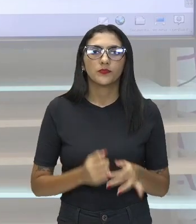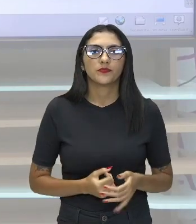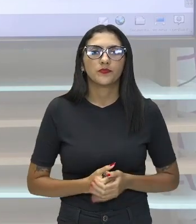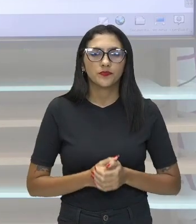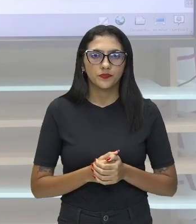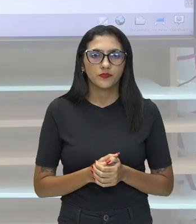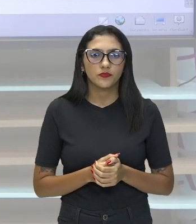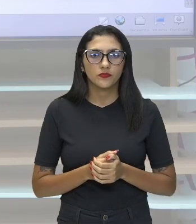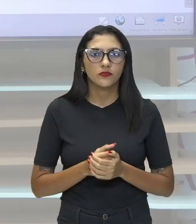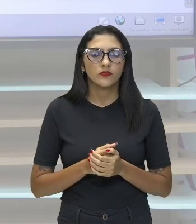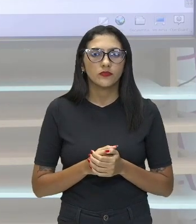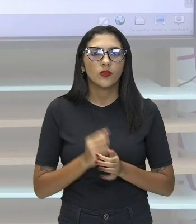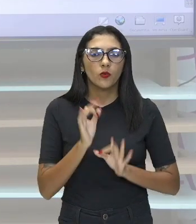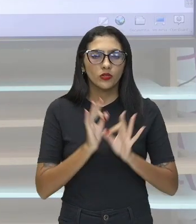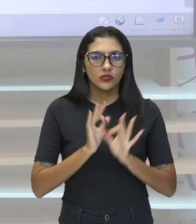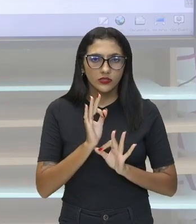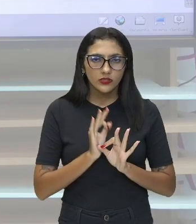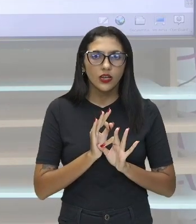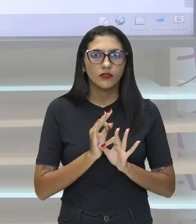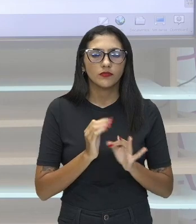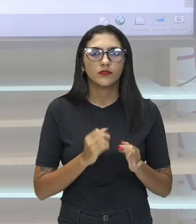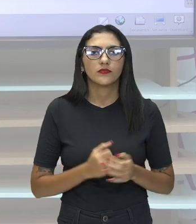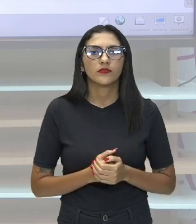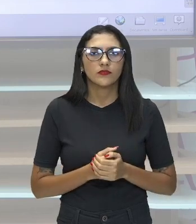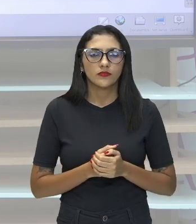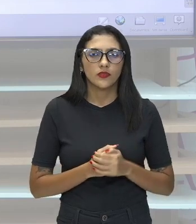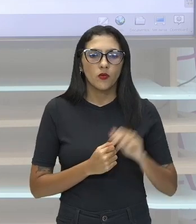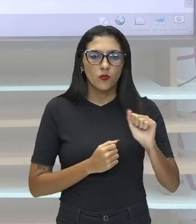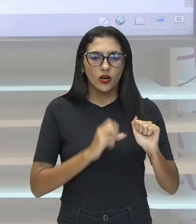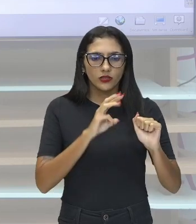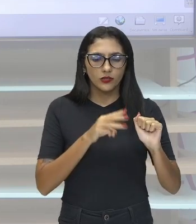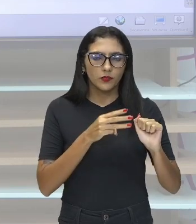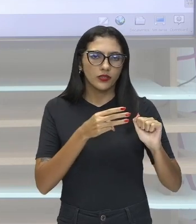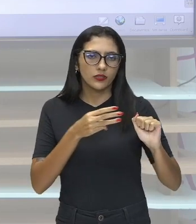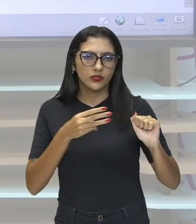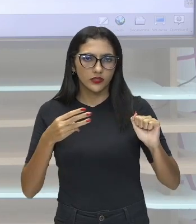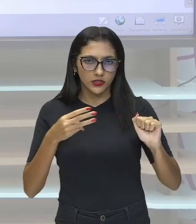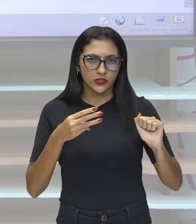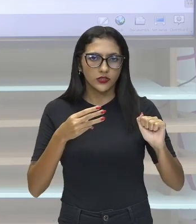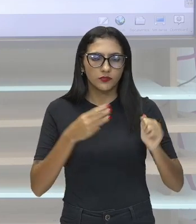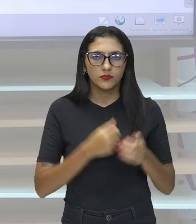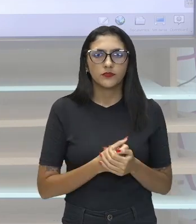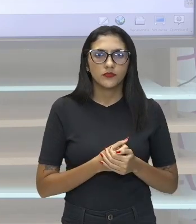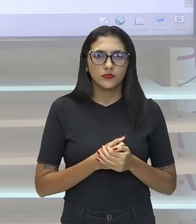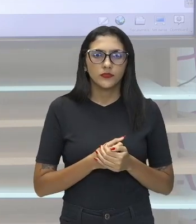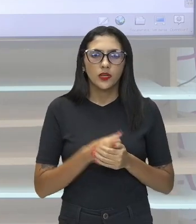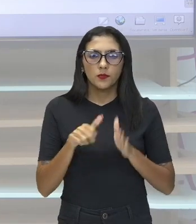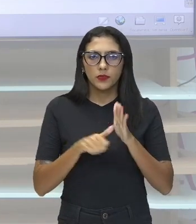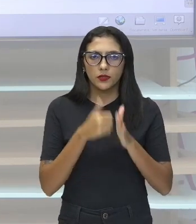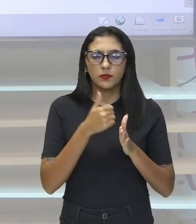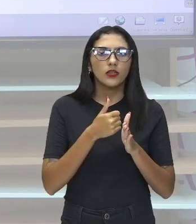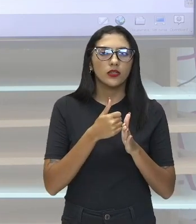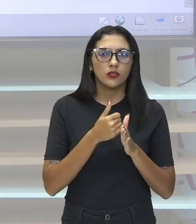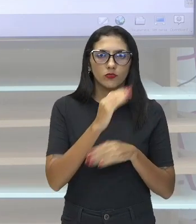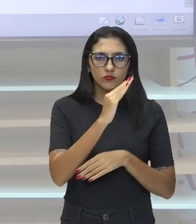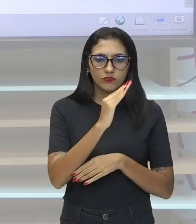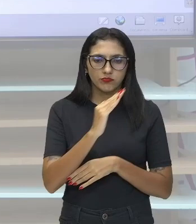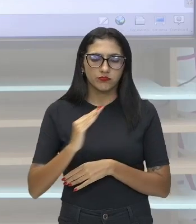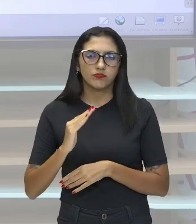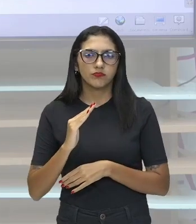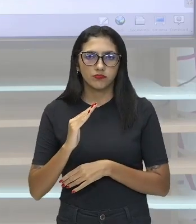diagonal principal, depois o valor da diagonal secundária e em seguida subtrair diagonal